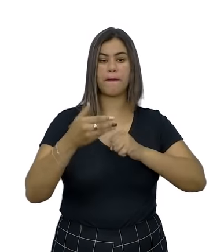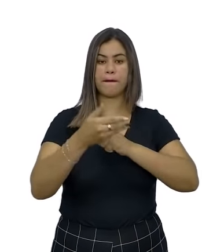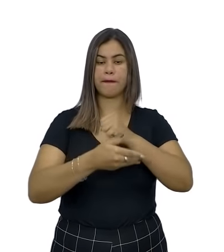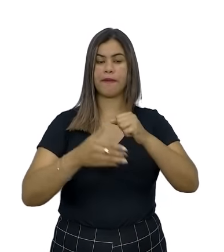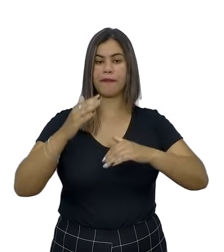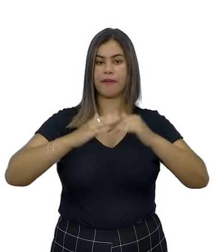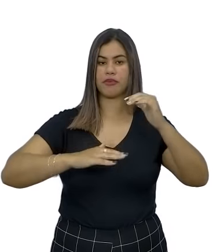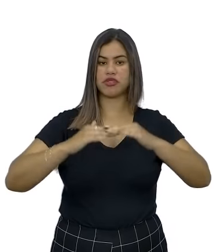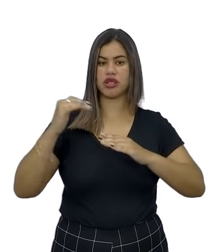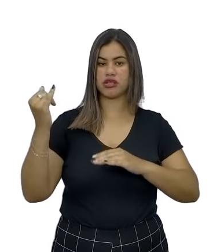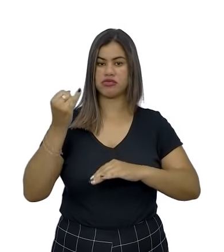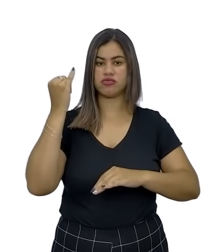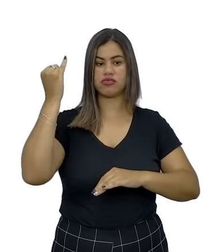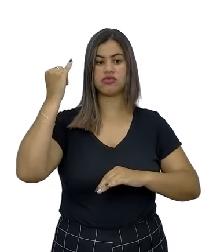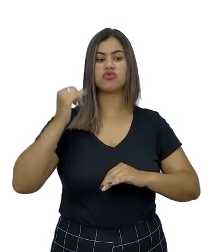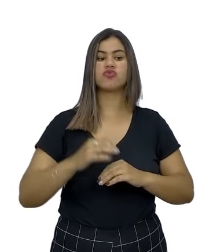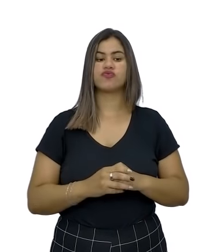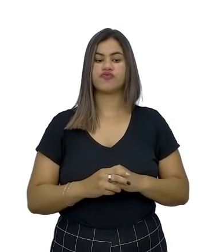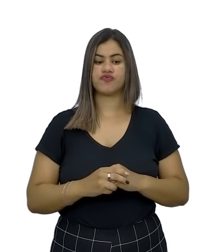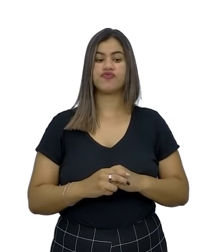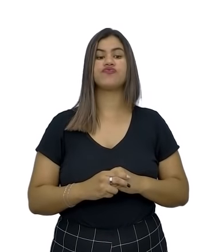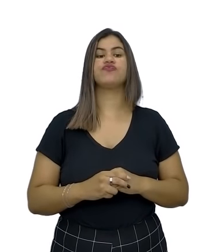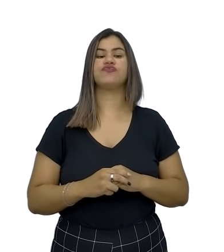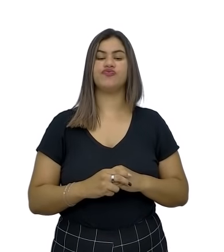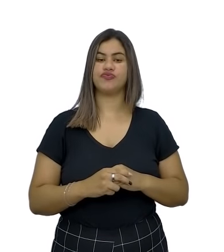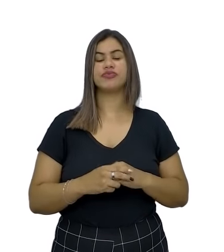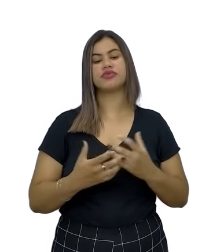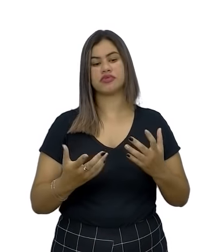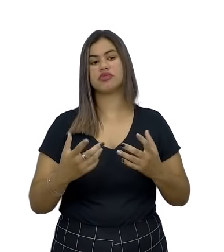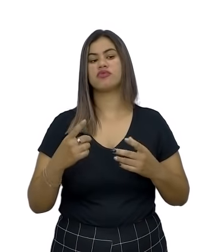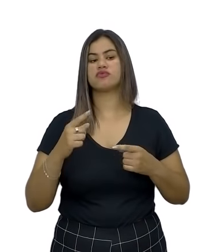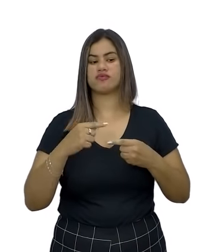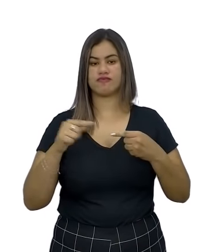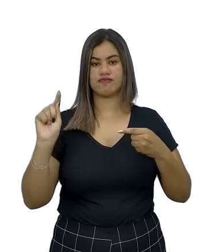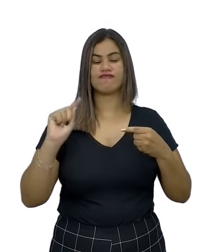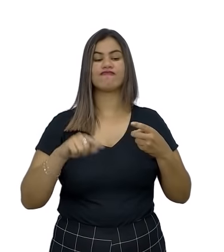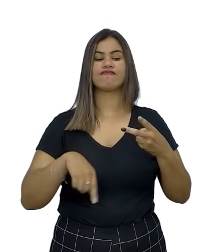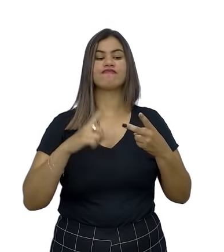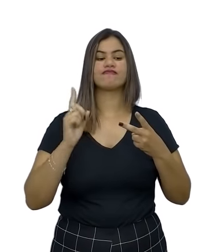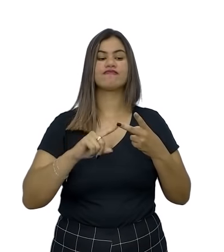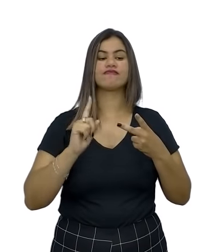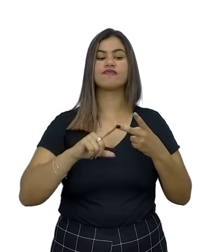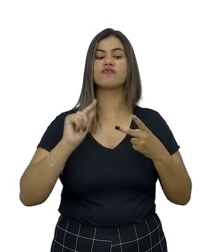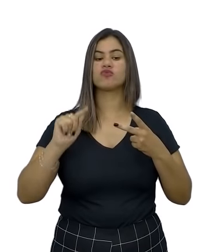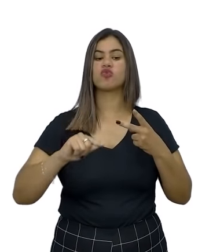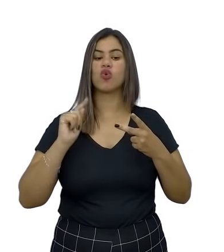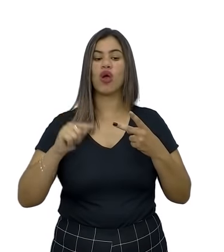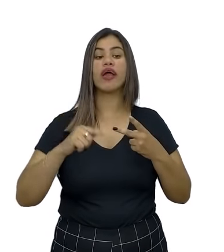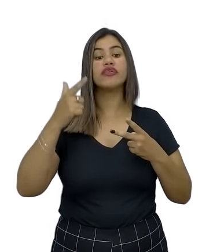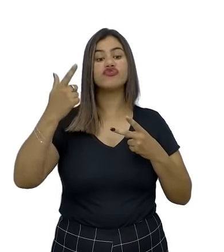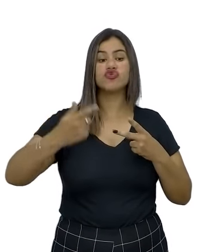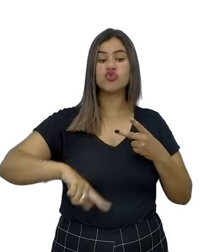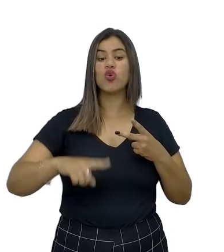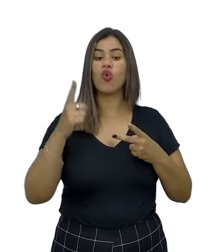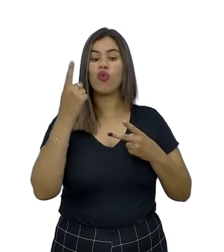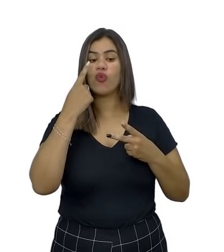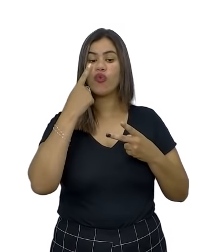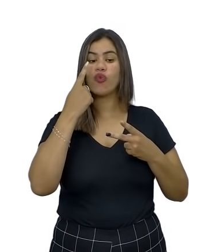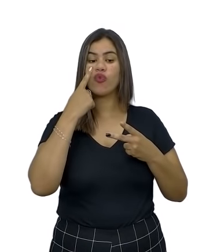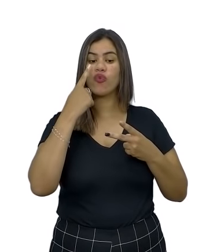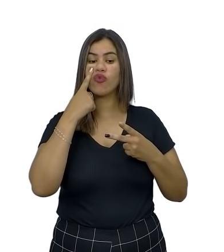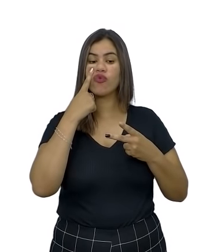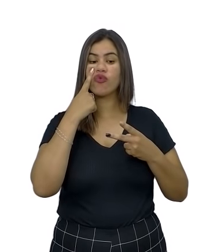vai falar um pouquinho brevemente sobre essa articulação. A gente vai revisitar, para quem